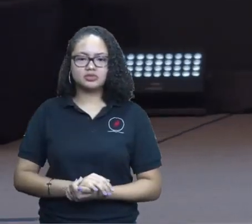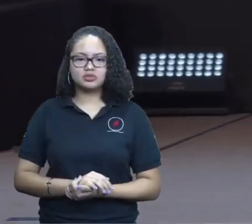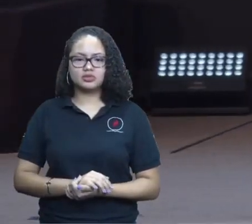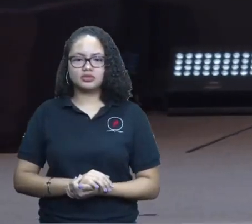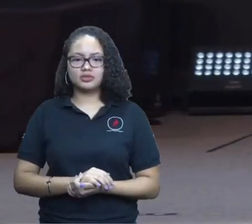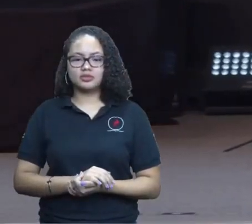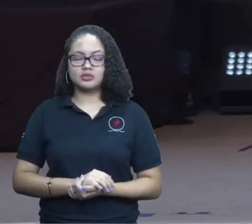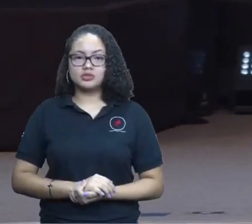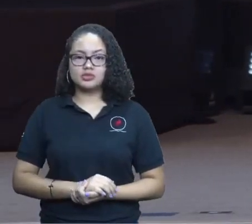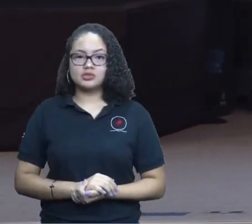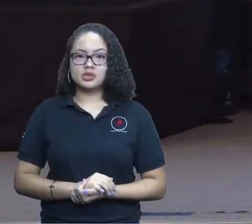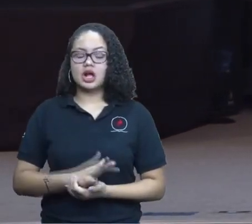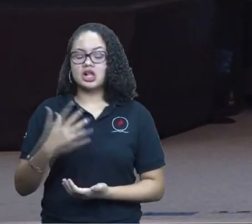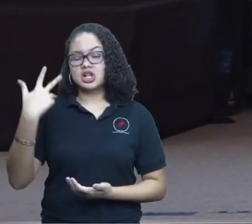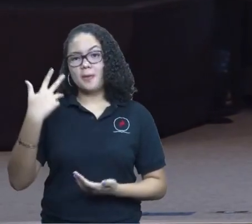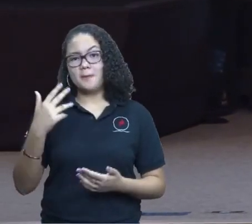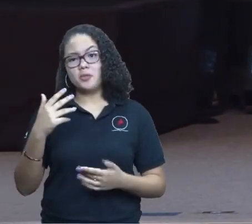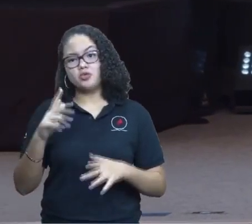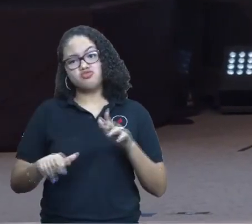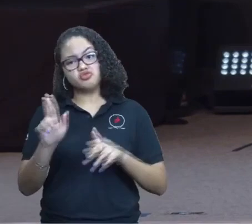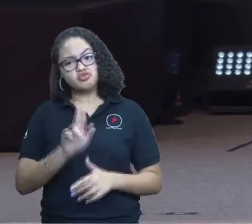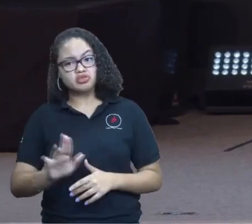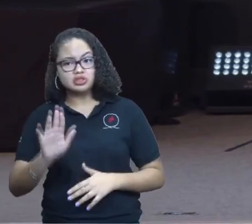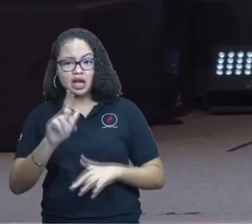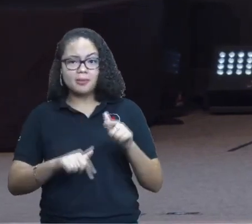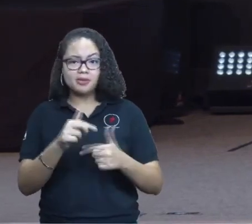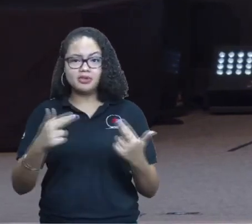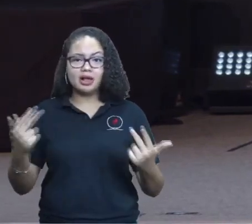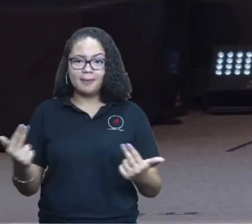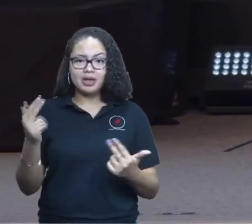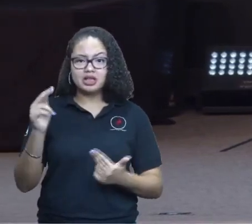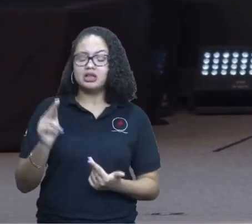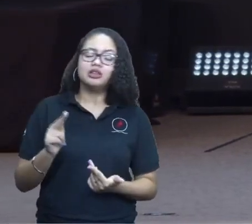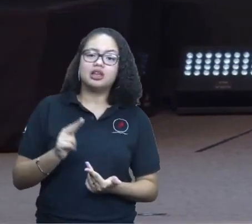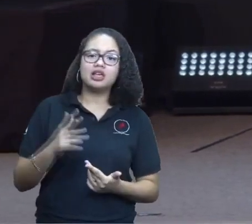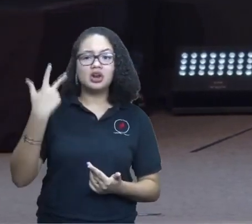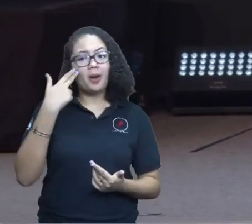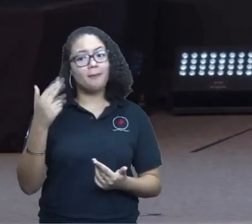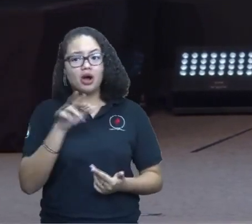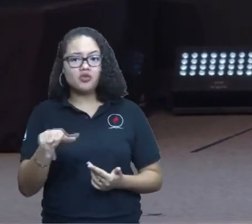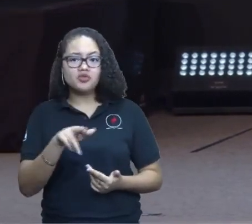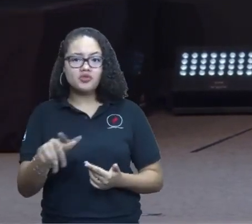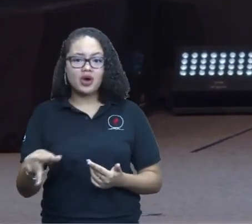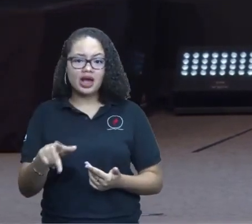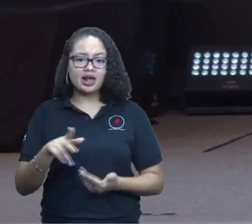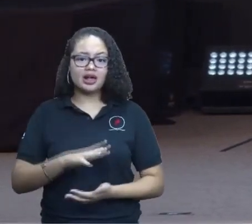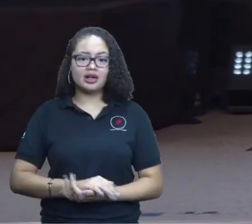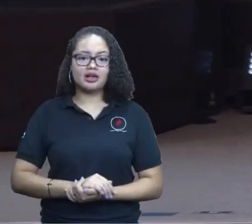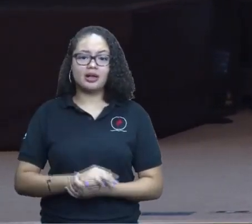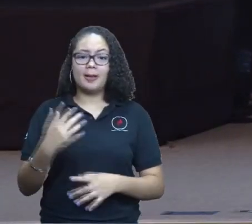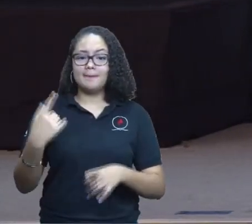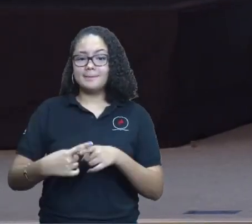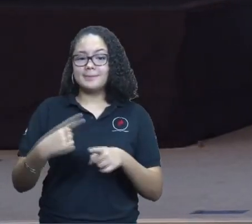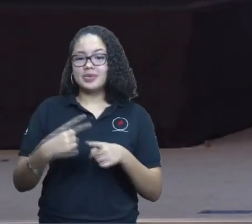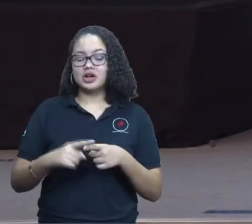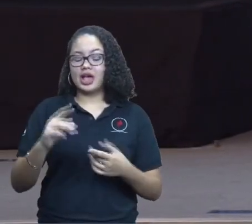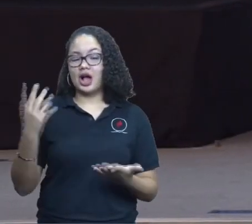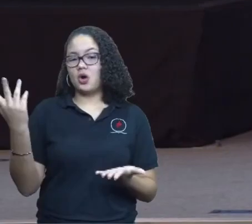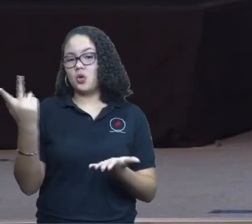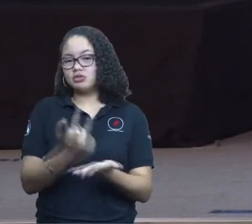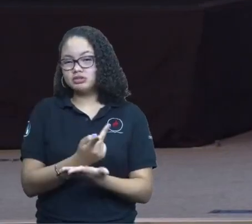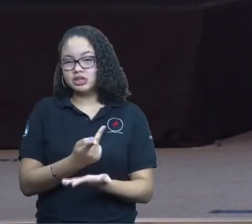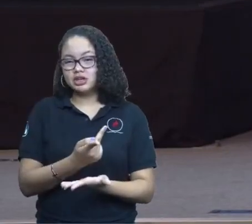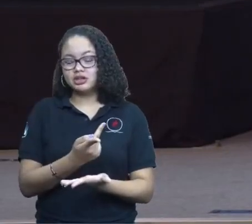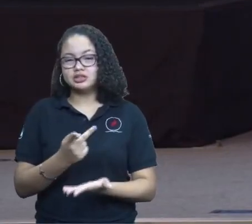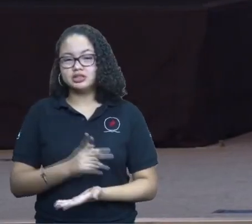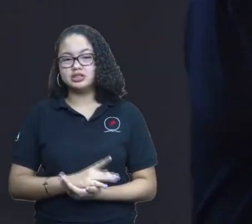que não é habitual dele eu vejo Eliseu usando bordão Machado eu estou vendo aqui porque é isso que acontece